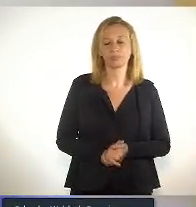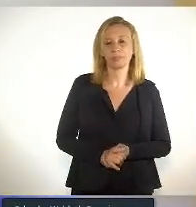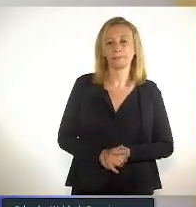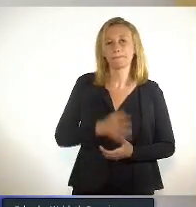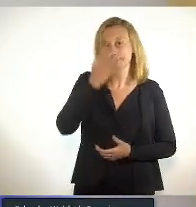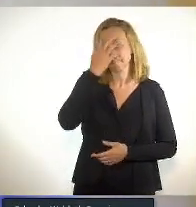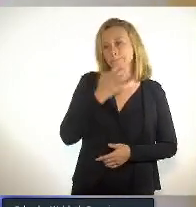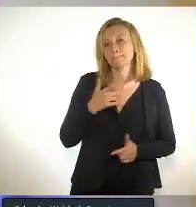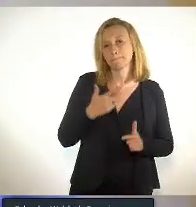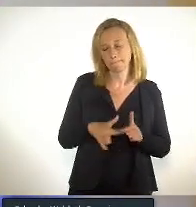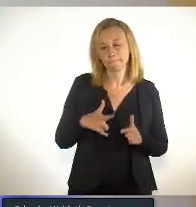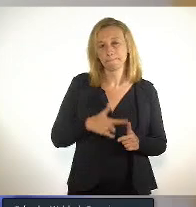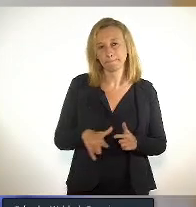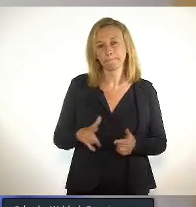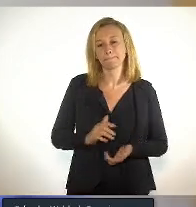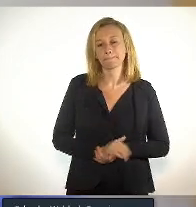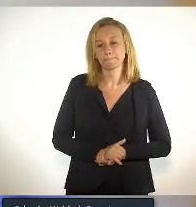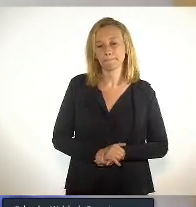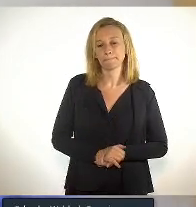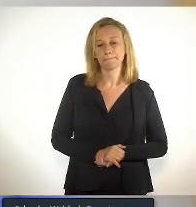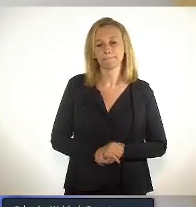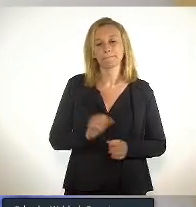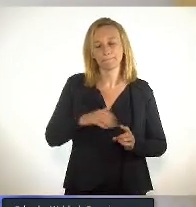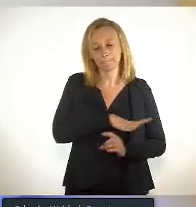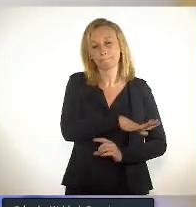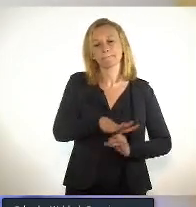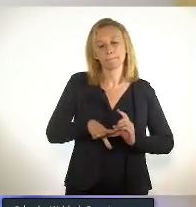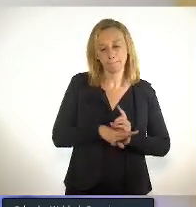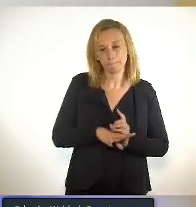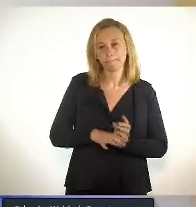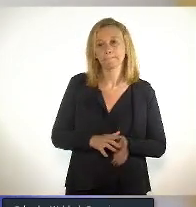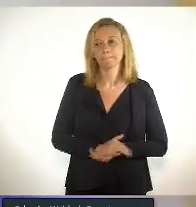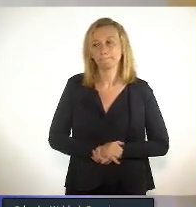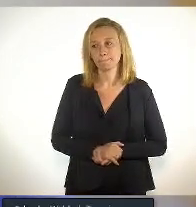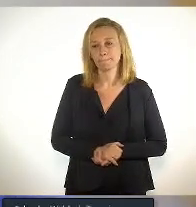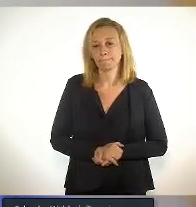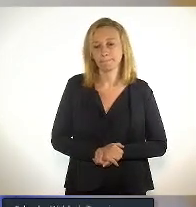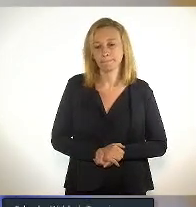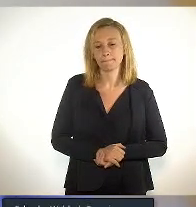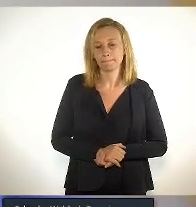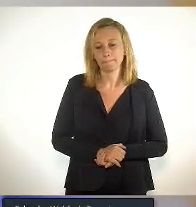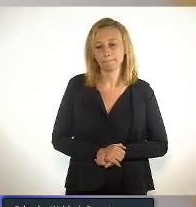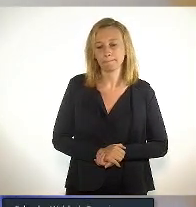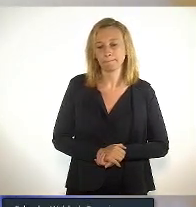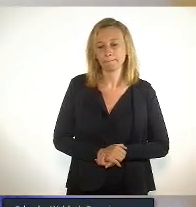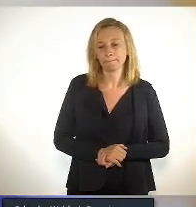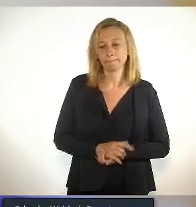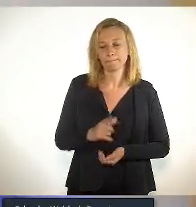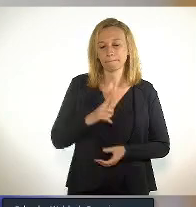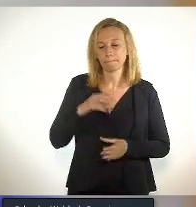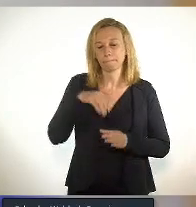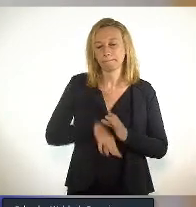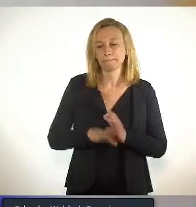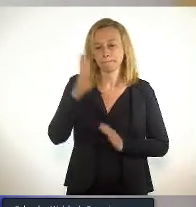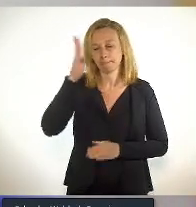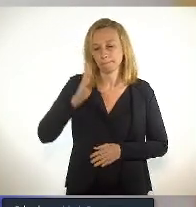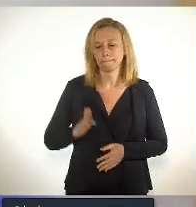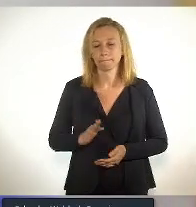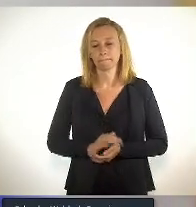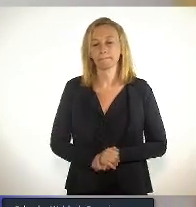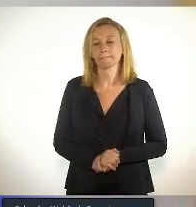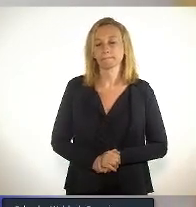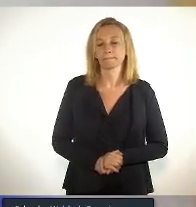grave problema social e civilizatório que nós enfrentamos no Brasil em